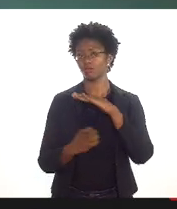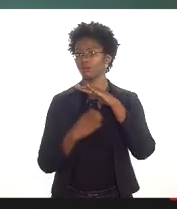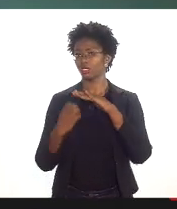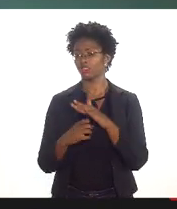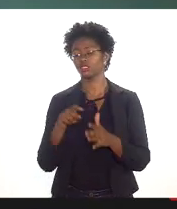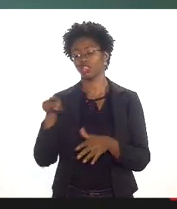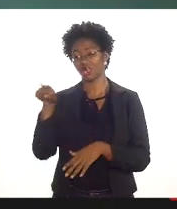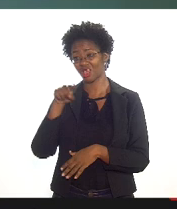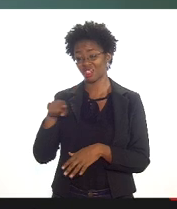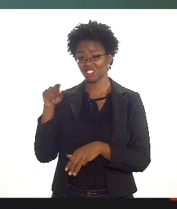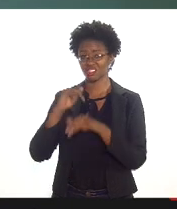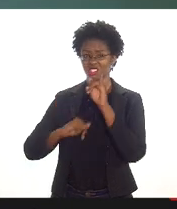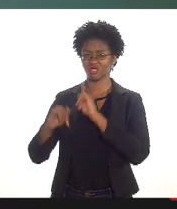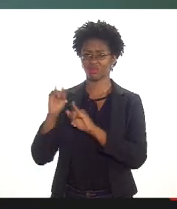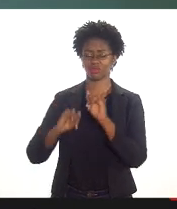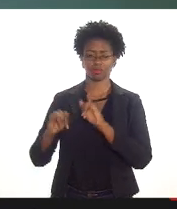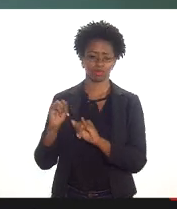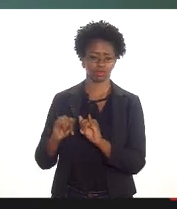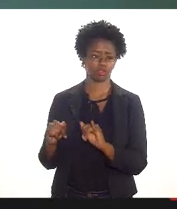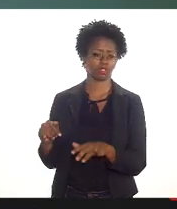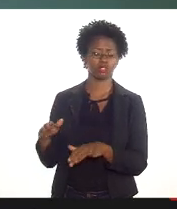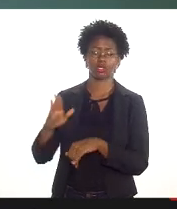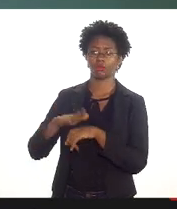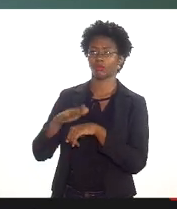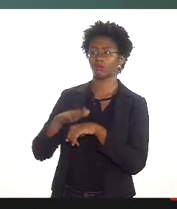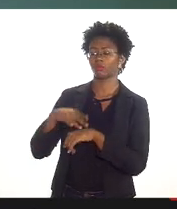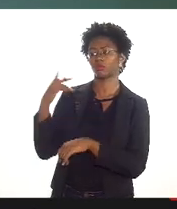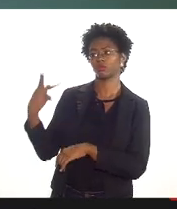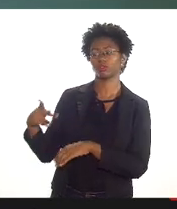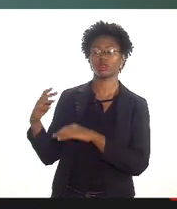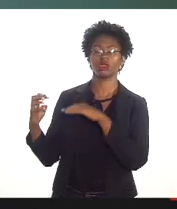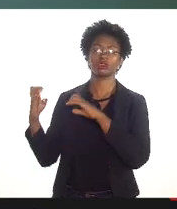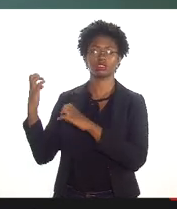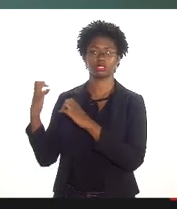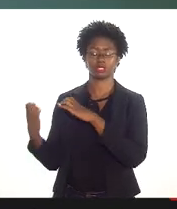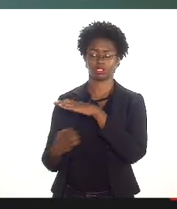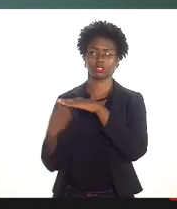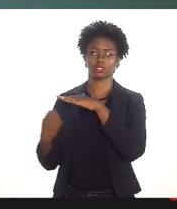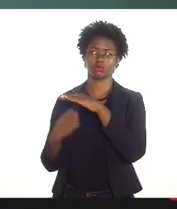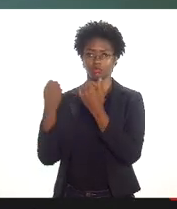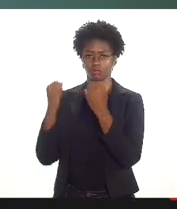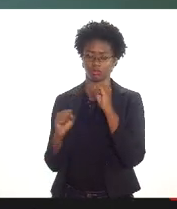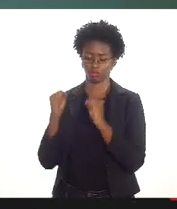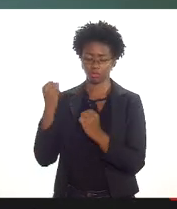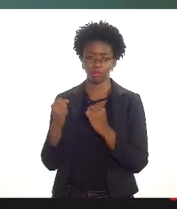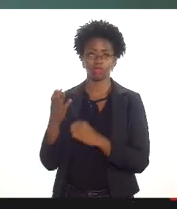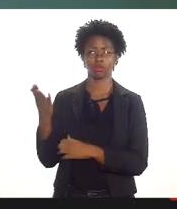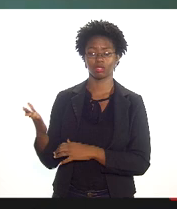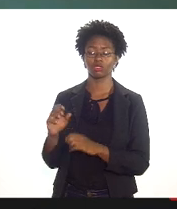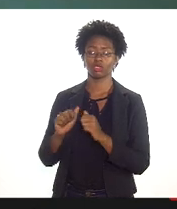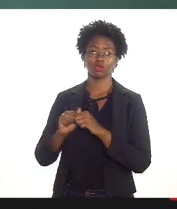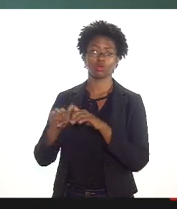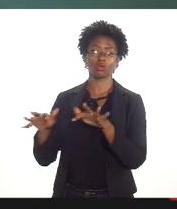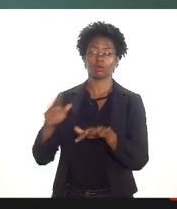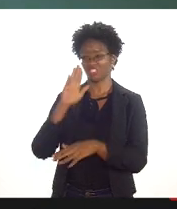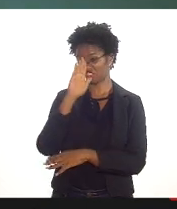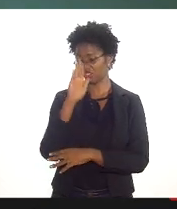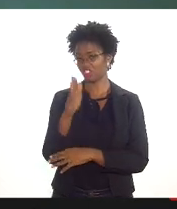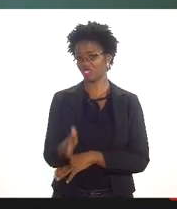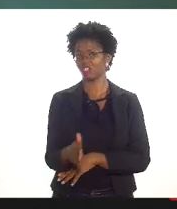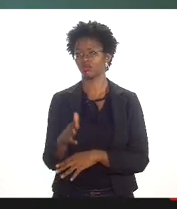eles são comerciais, são proprietários das empresas, que são compartilhados diretamente com os